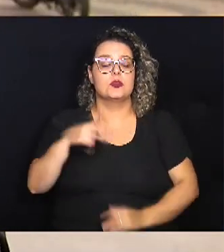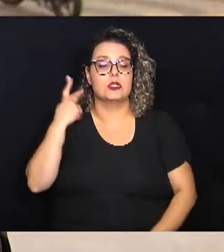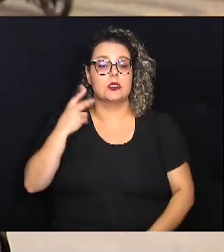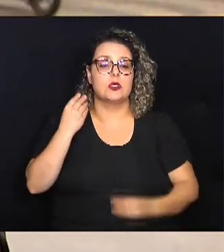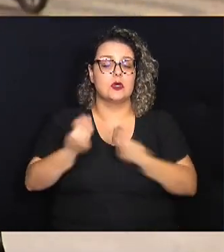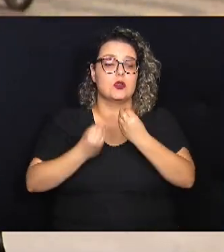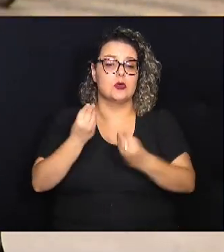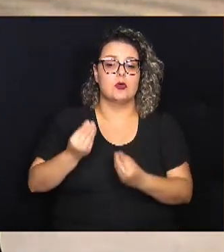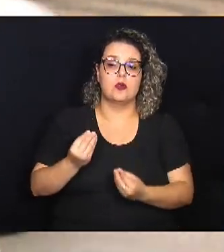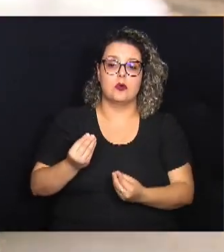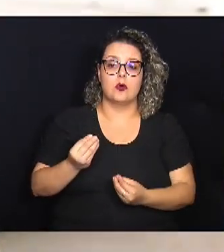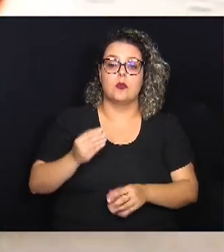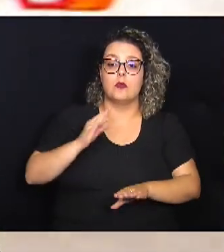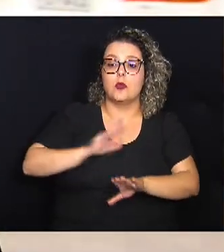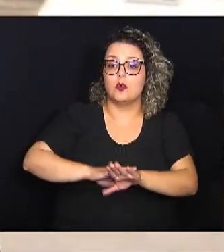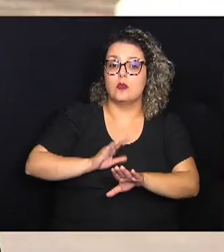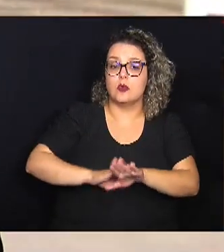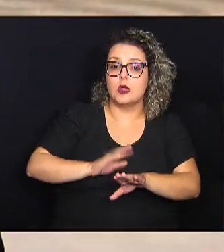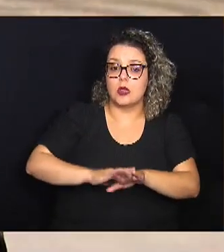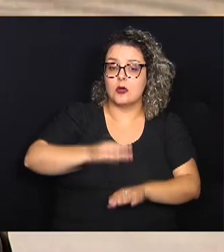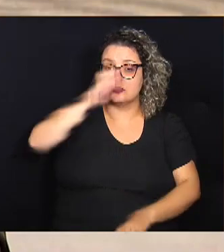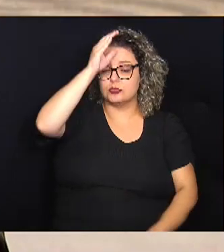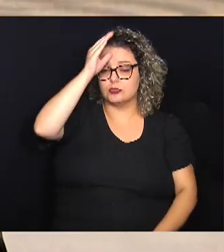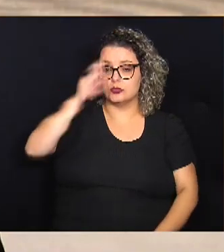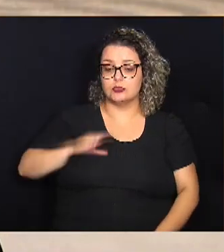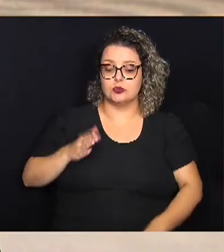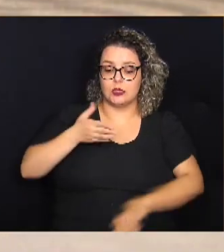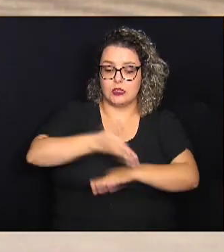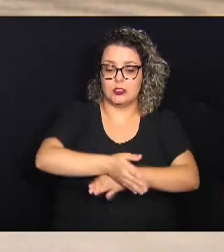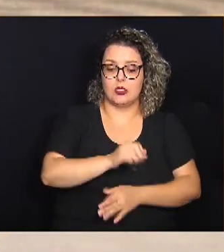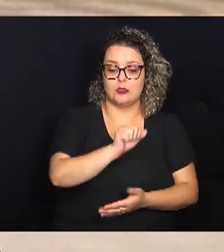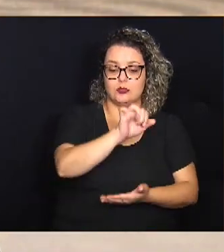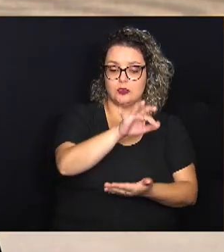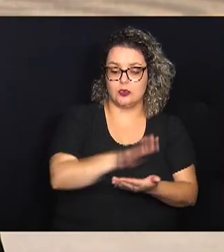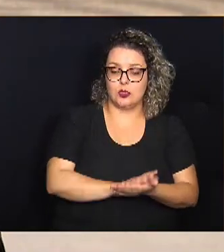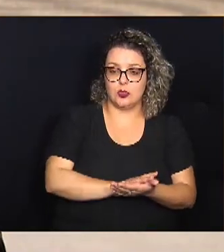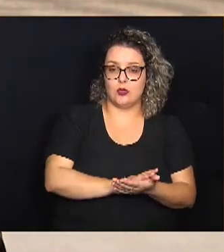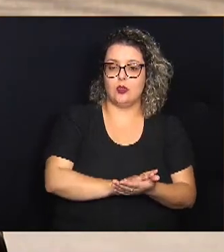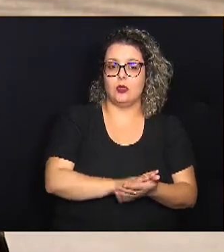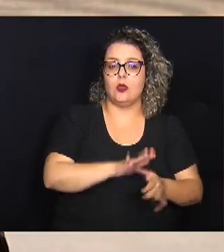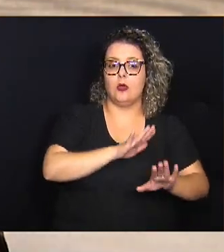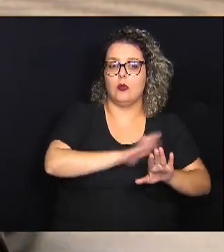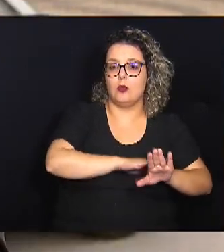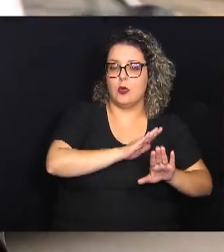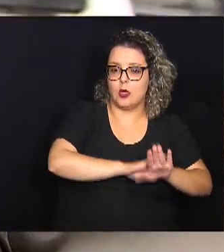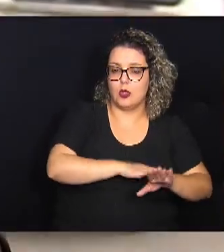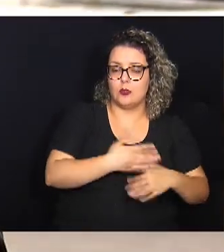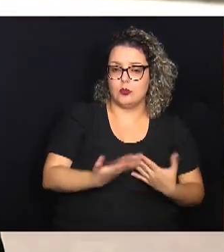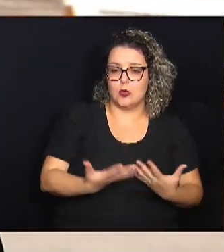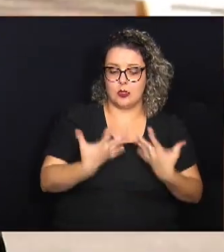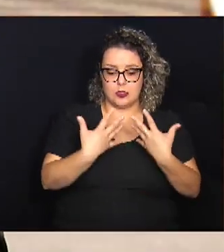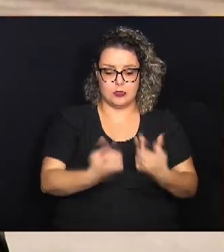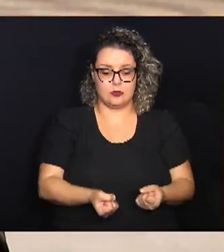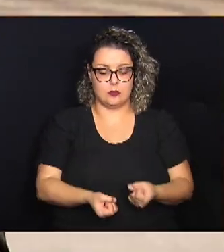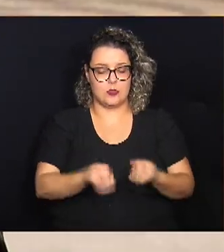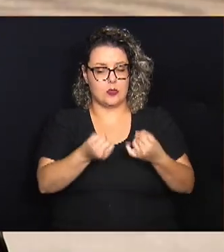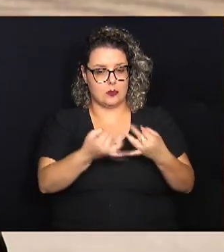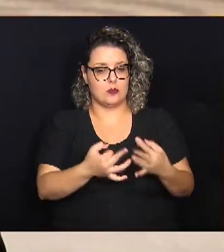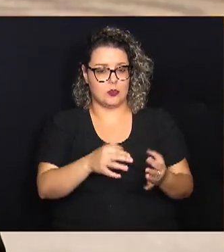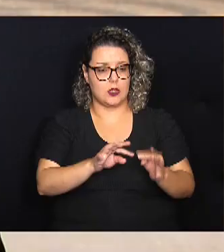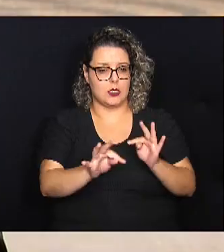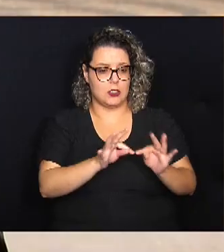proceder o munícipe que está inserido no programa e quiser receber uma orientação técnica para